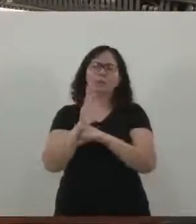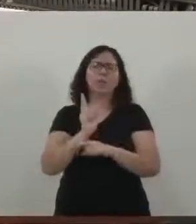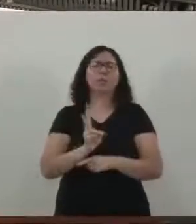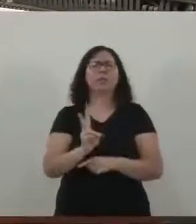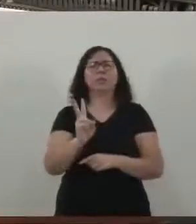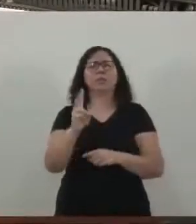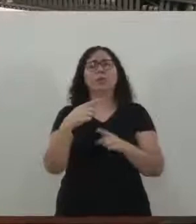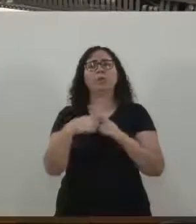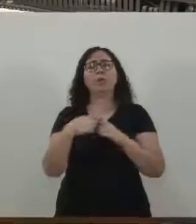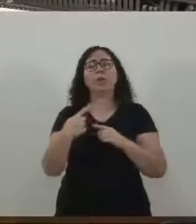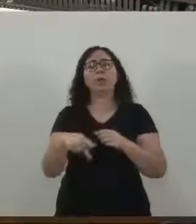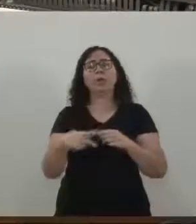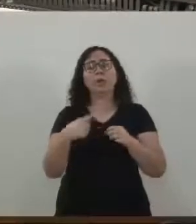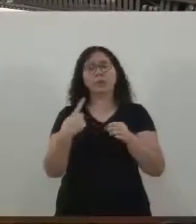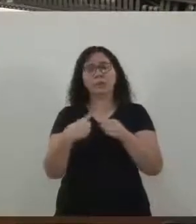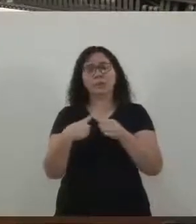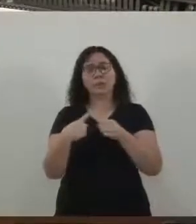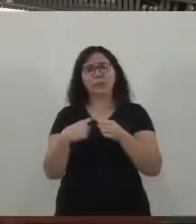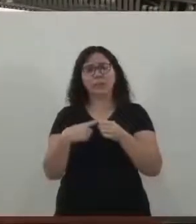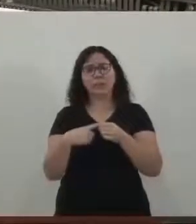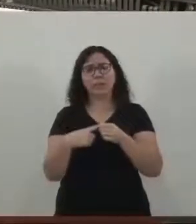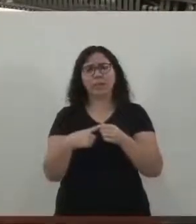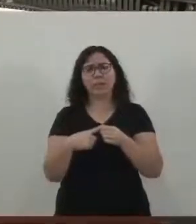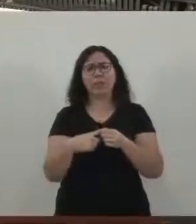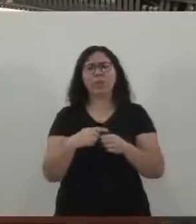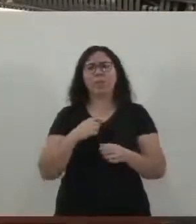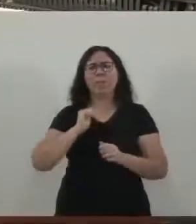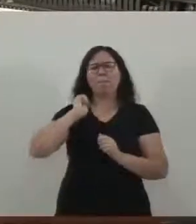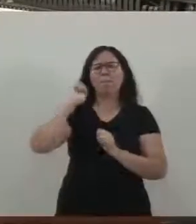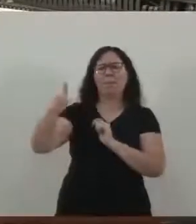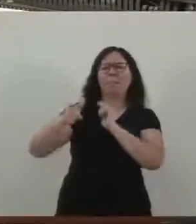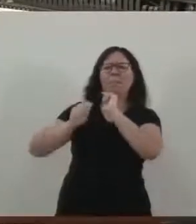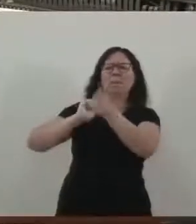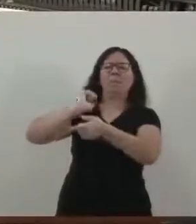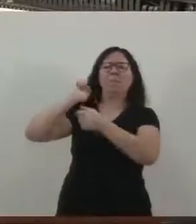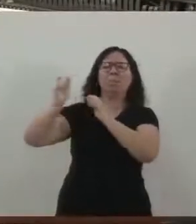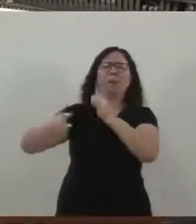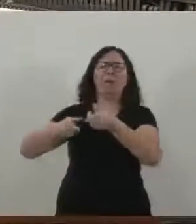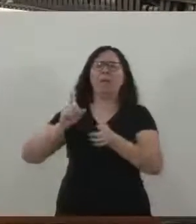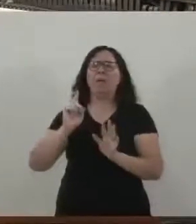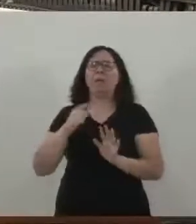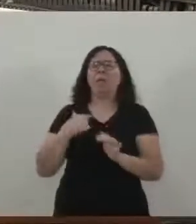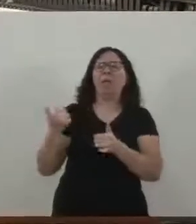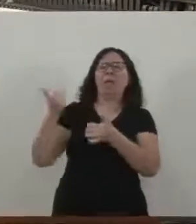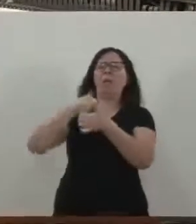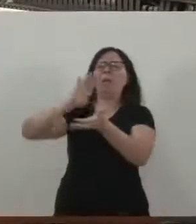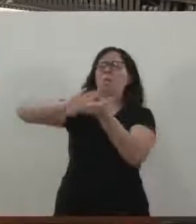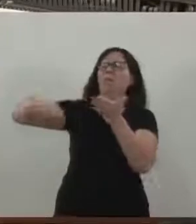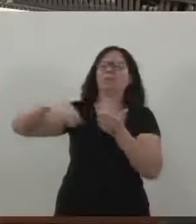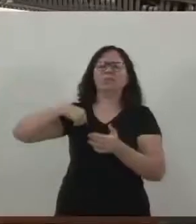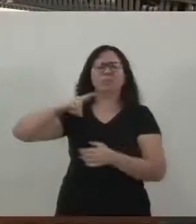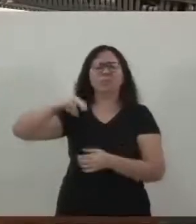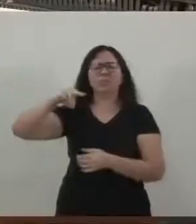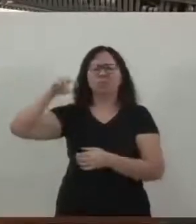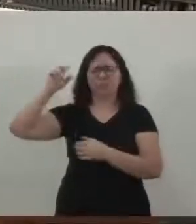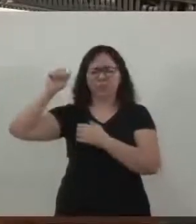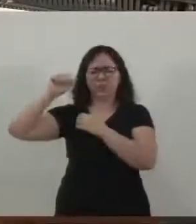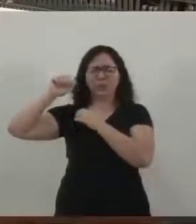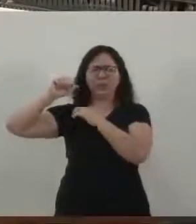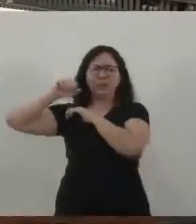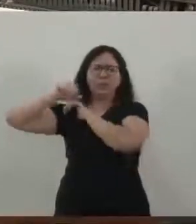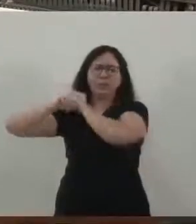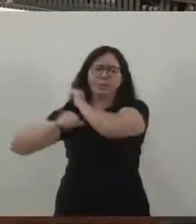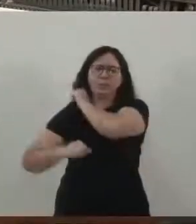porque acho que a cidade, e não vou ficar atacando pura e simplesmente porque eu quero o lugar dele, jamais na minha vida. Bom,